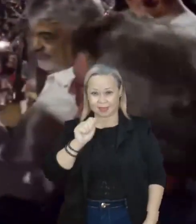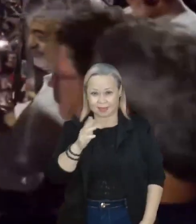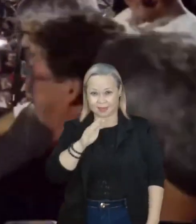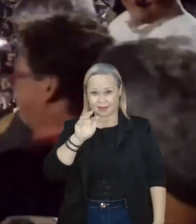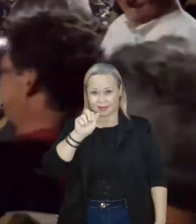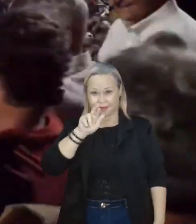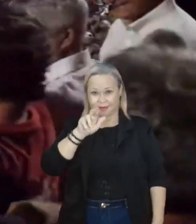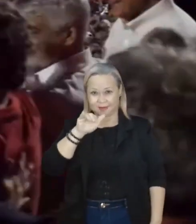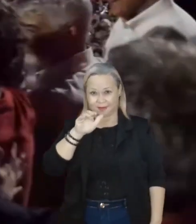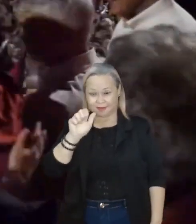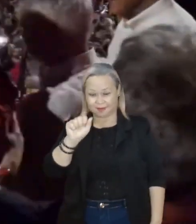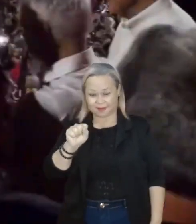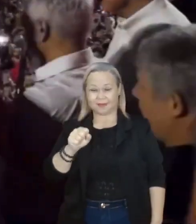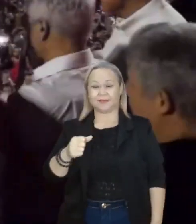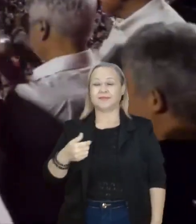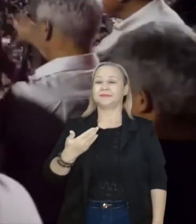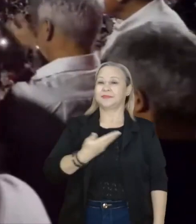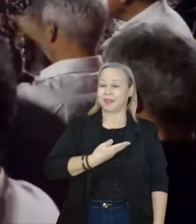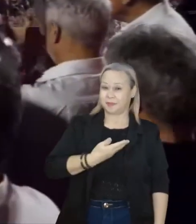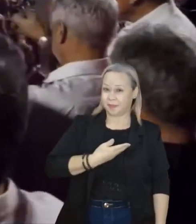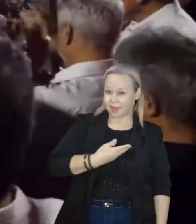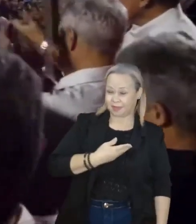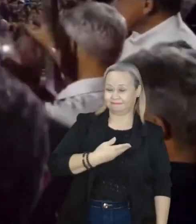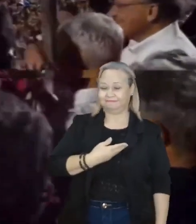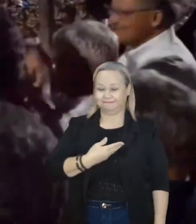Aqui o nosso companheiro Reginaldo Lopes.